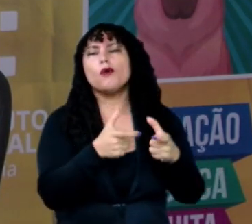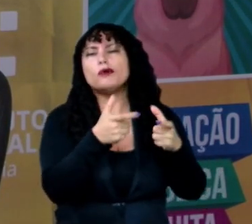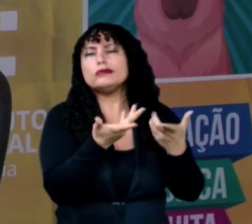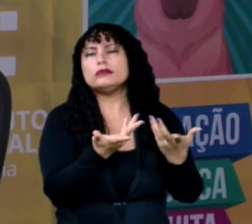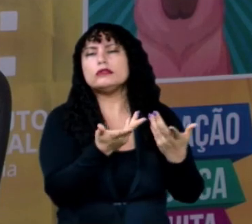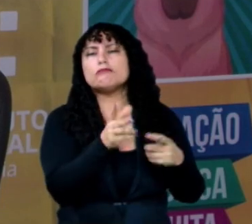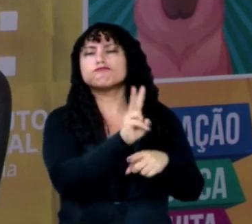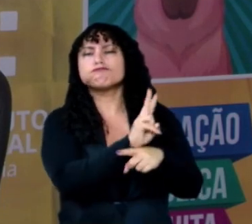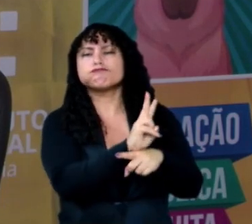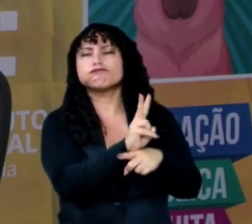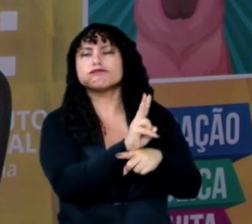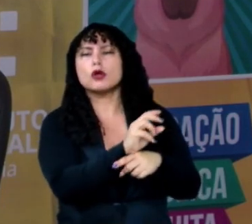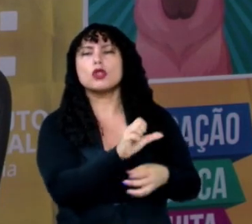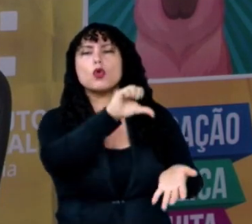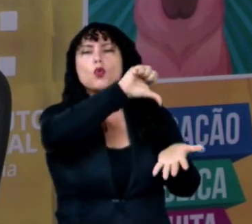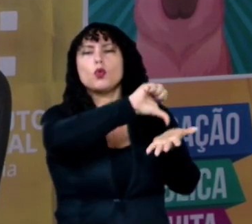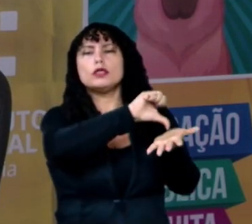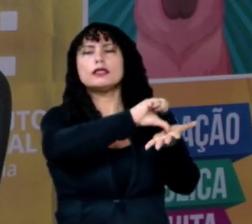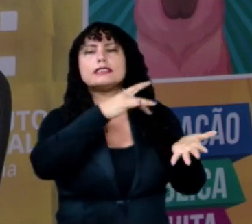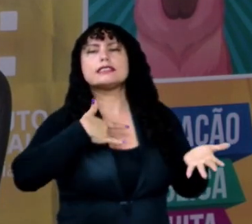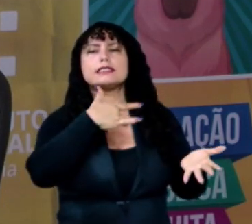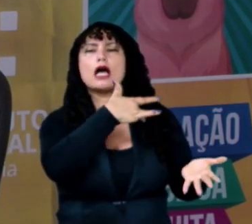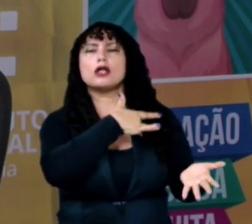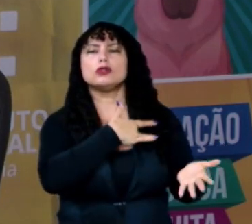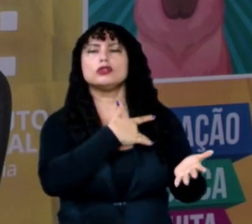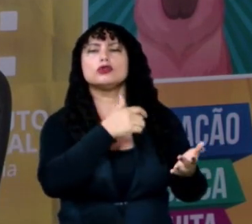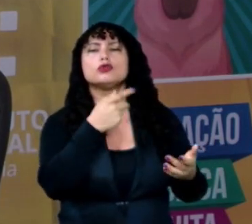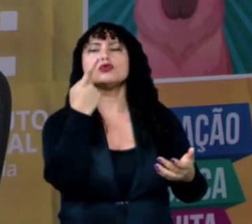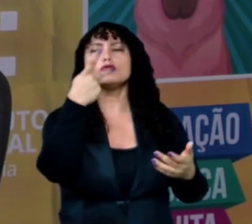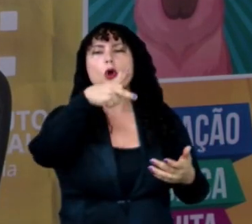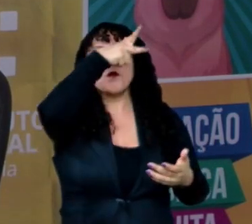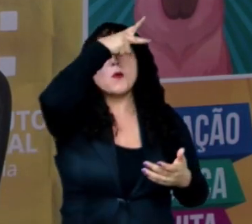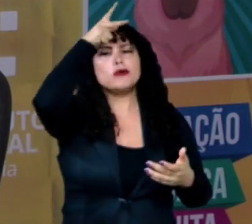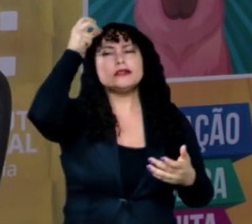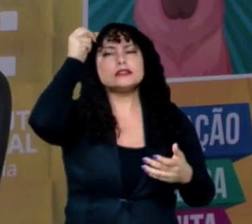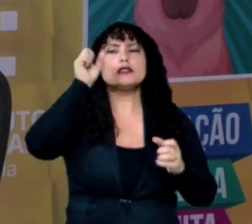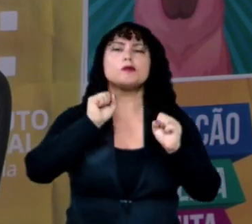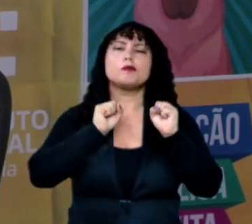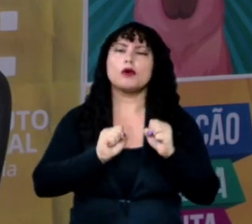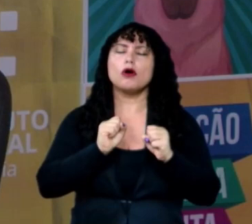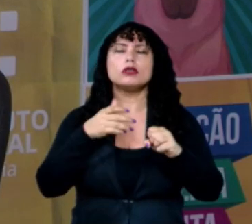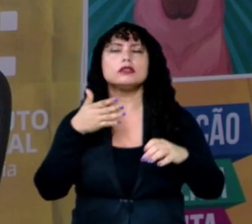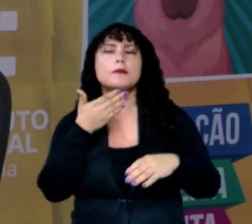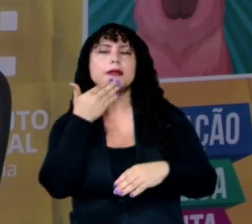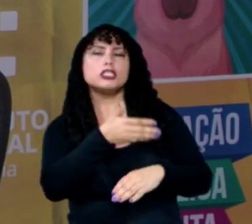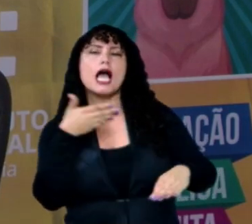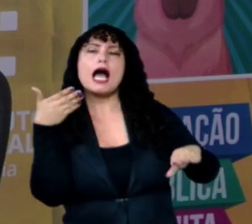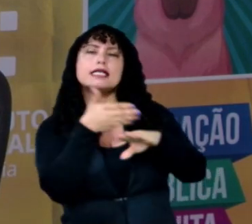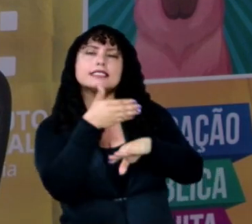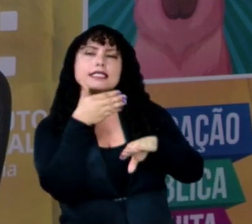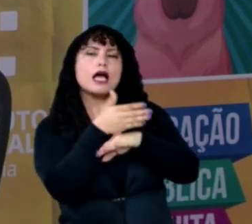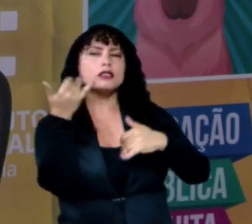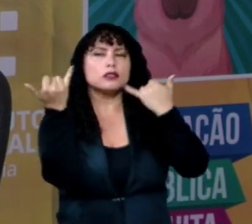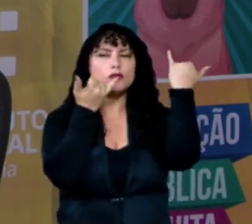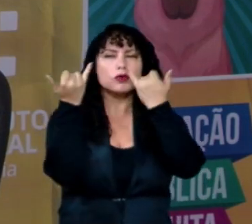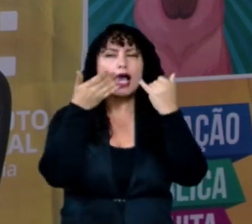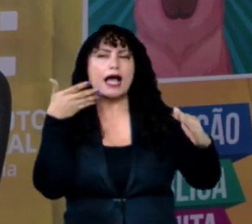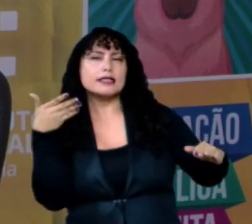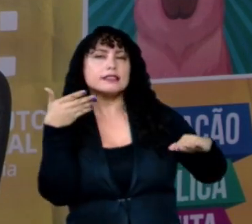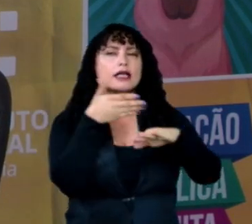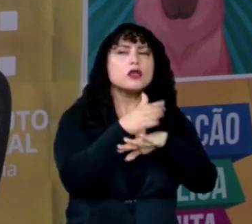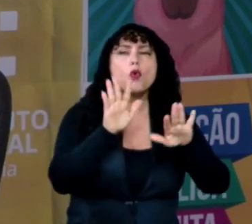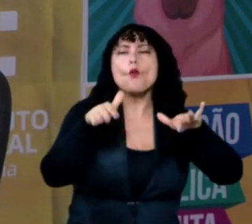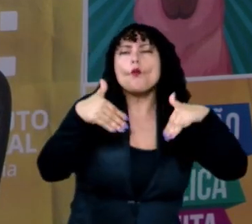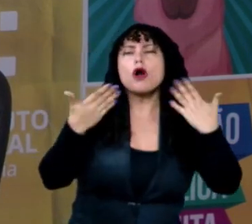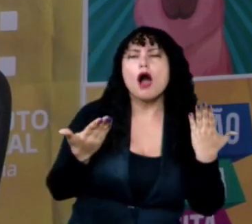numa determinada unidade de saúde lá do seu município. Ele pode, por meio de um pedido de acesso à informação, acessar, né, qual